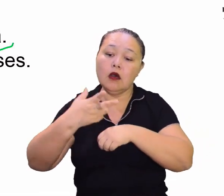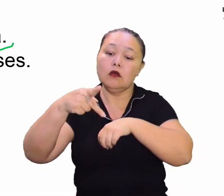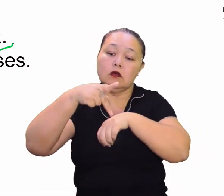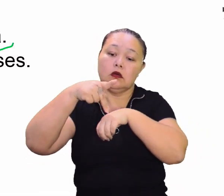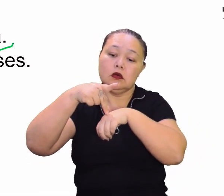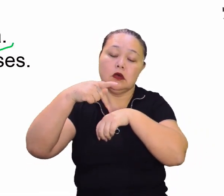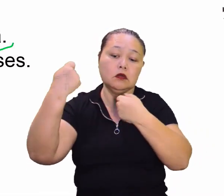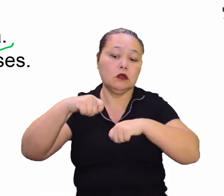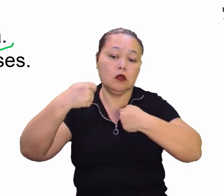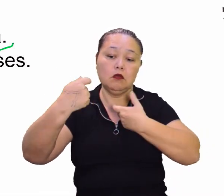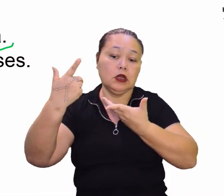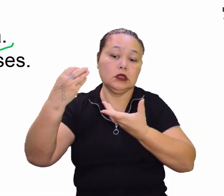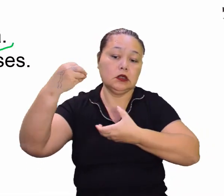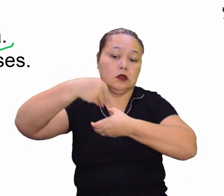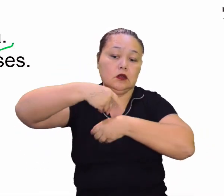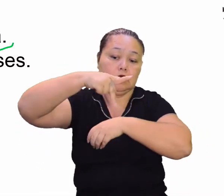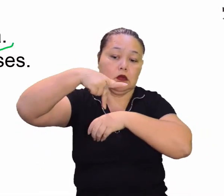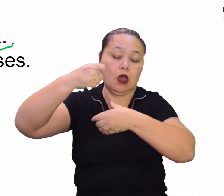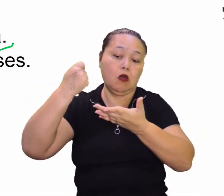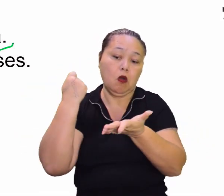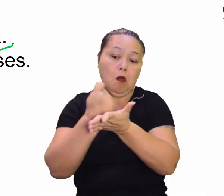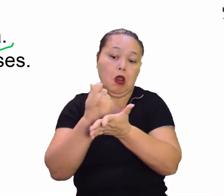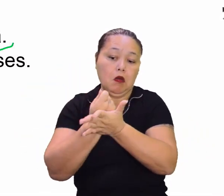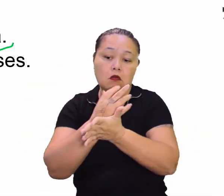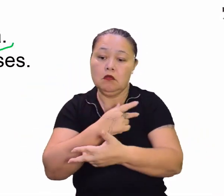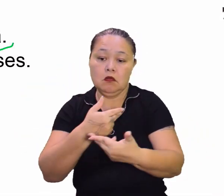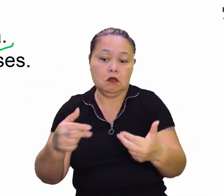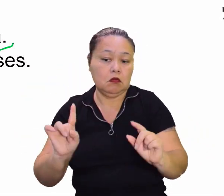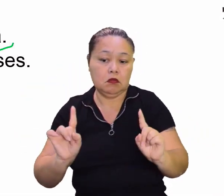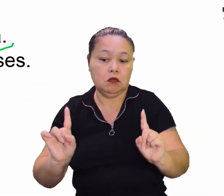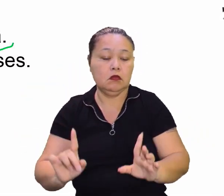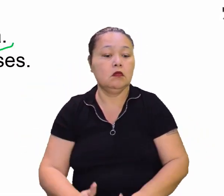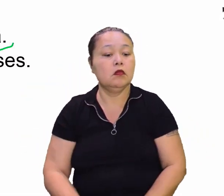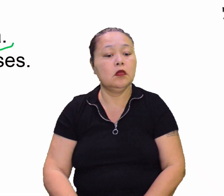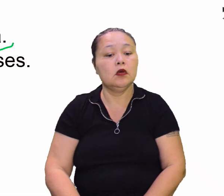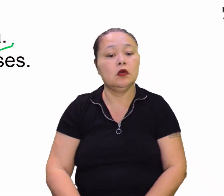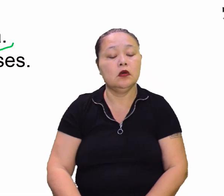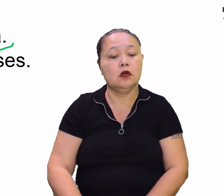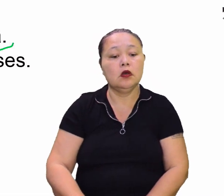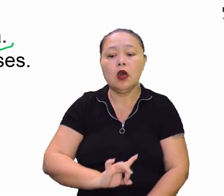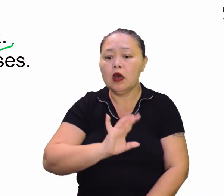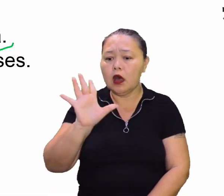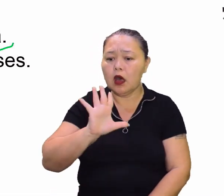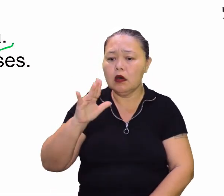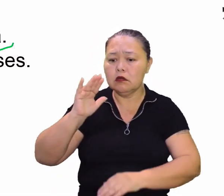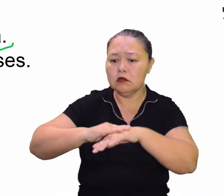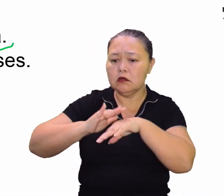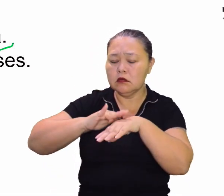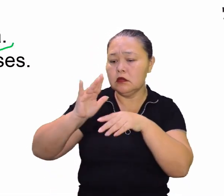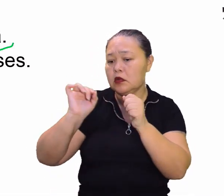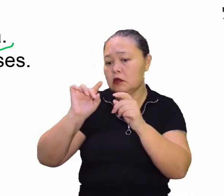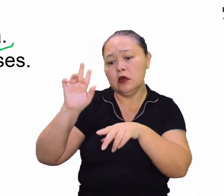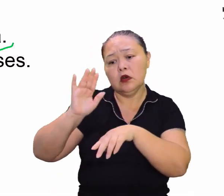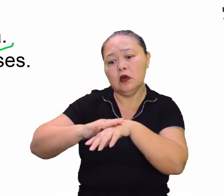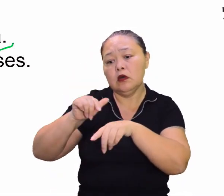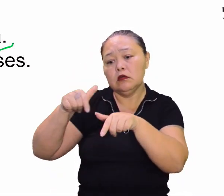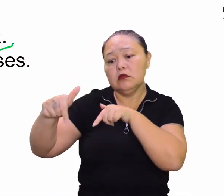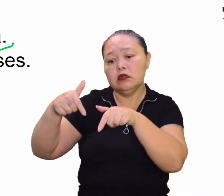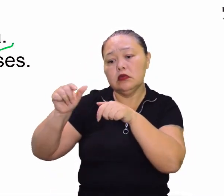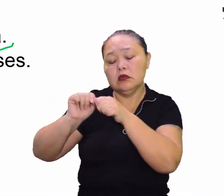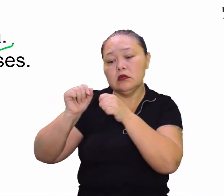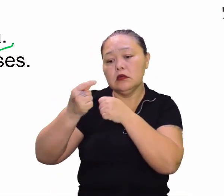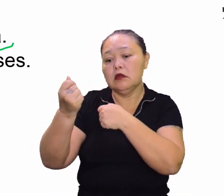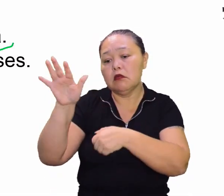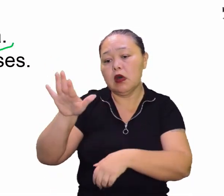depende do mercado interno, né? Não depende do mercado interno. Beleza? E aí, falando que somente a mão de obra, não é somente a mão de obra barata,